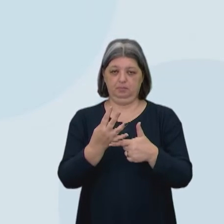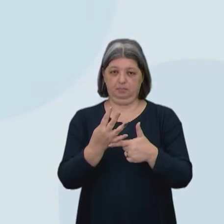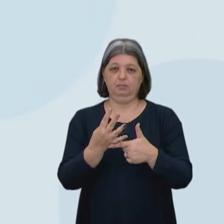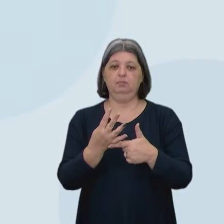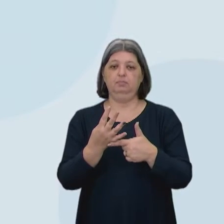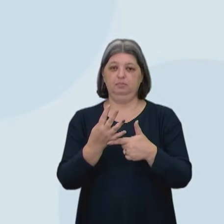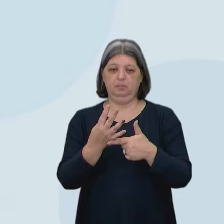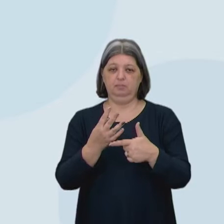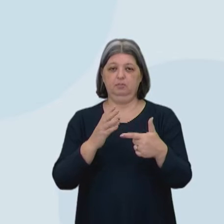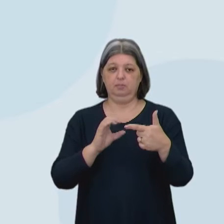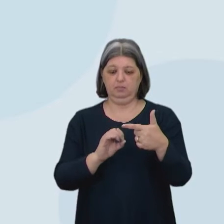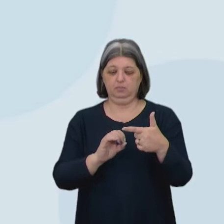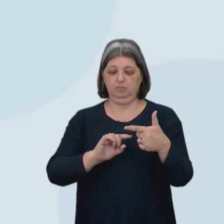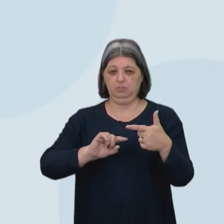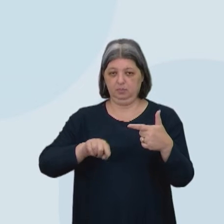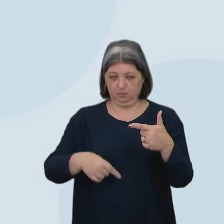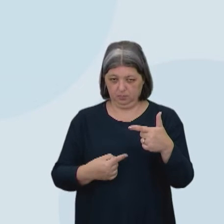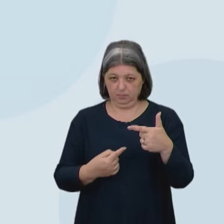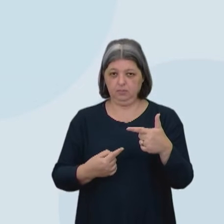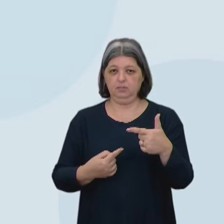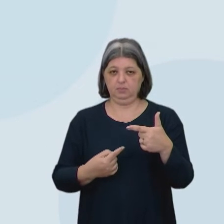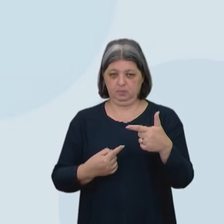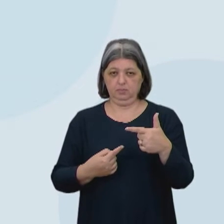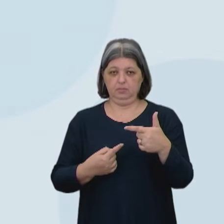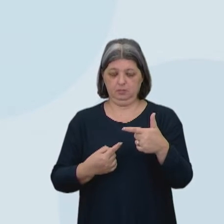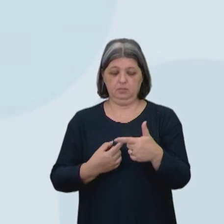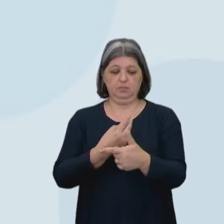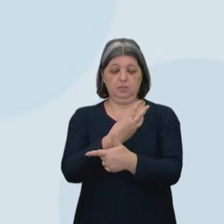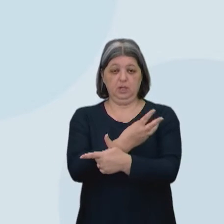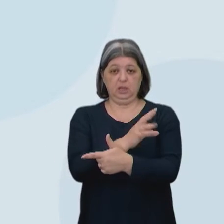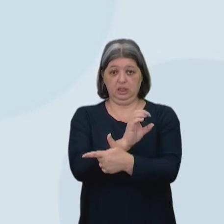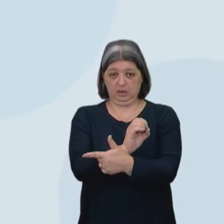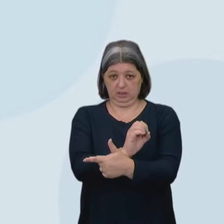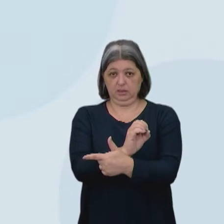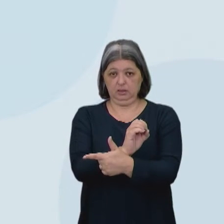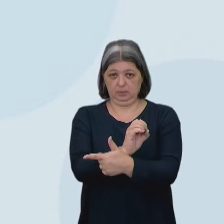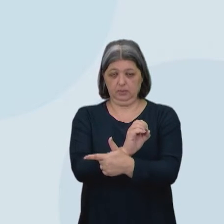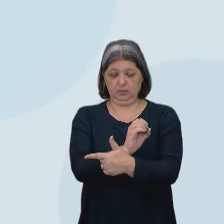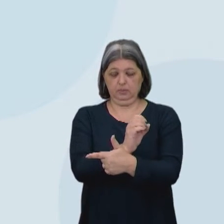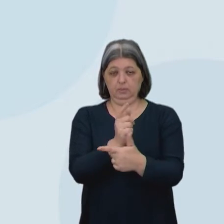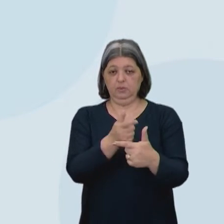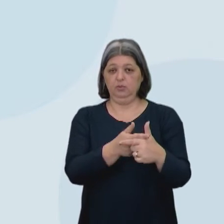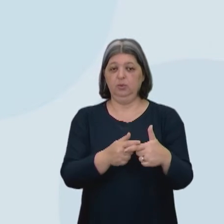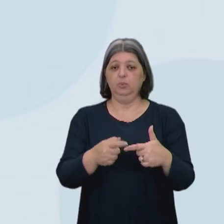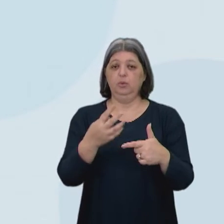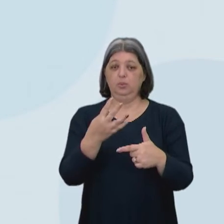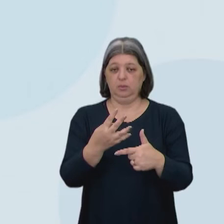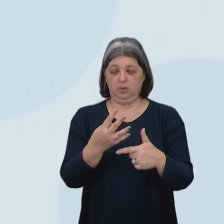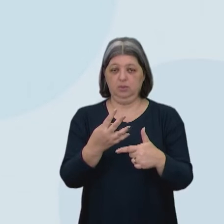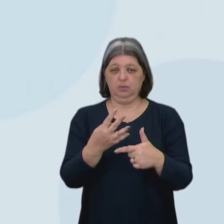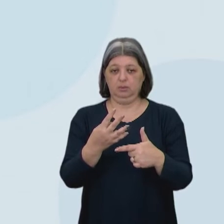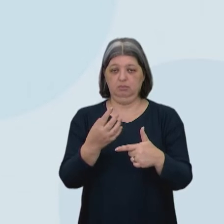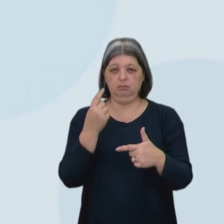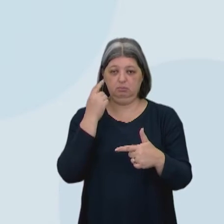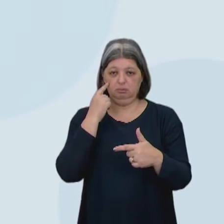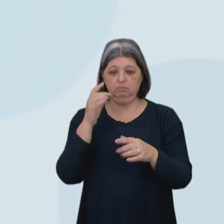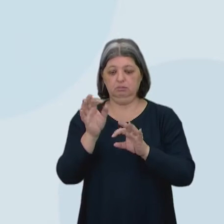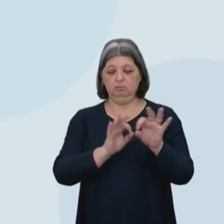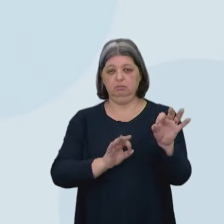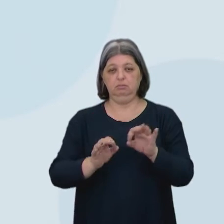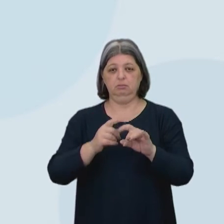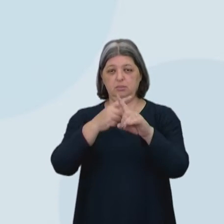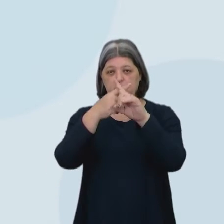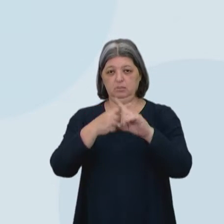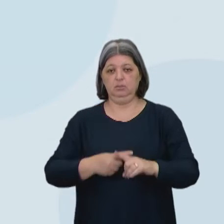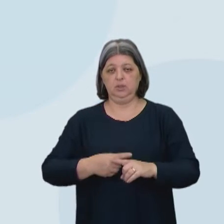4. 0, e coloco um 0 lá para o 3, fica 30 dividido por 4. Vou anotar a tabuada do 4 para me facilitar.